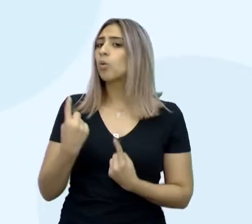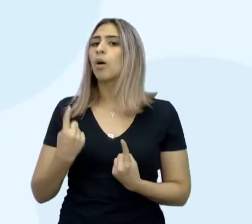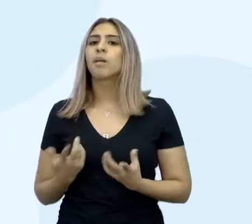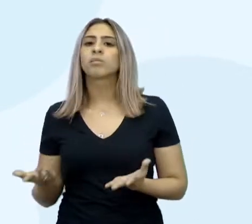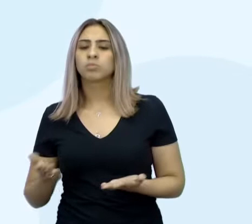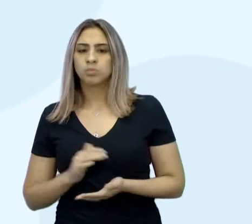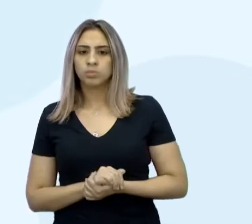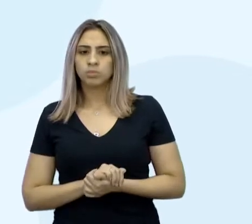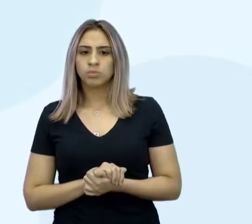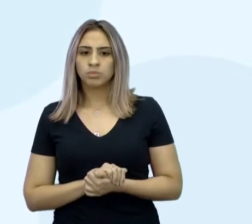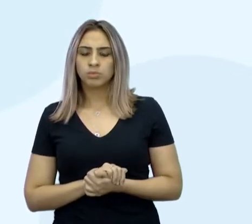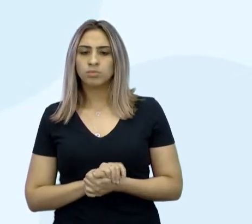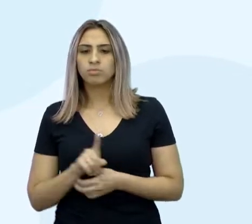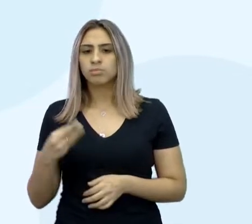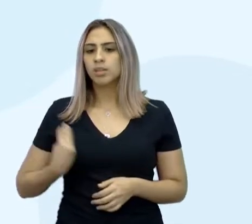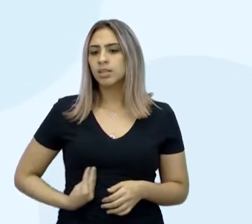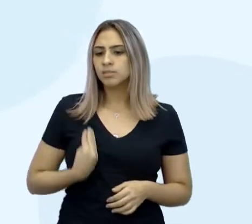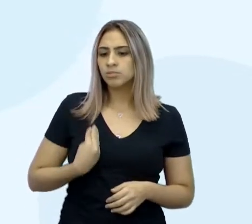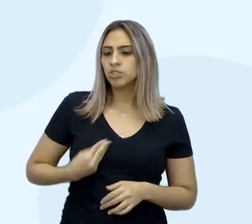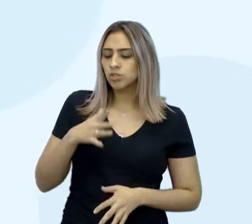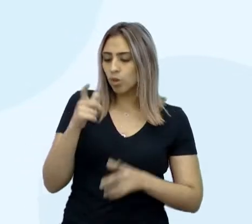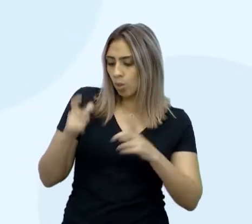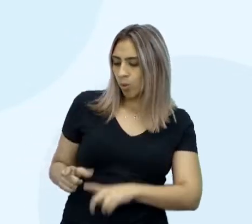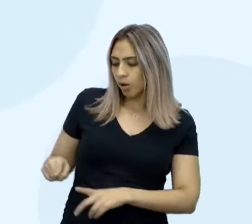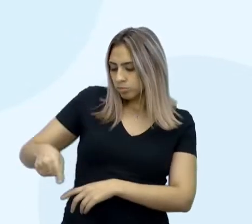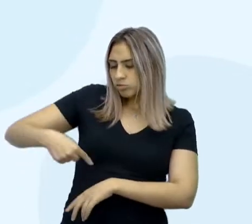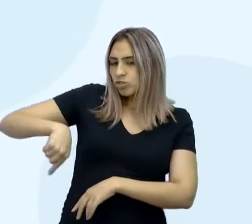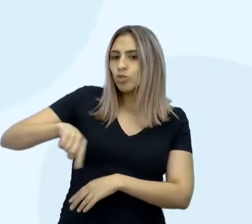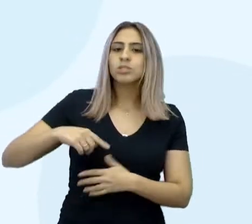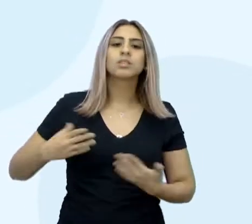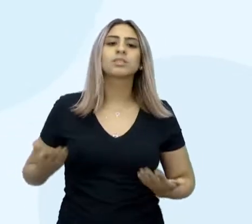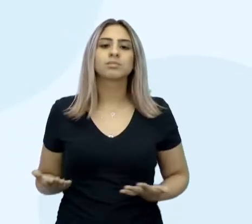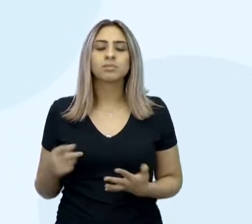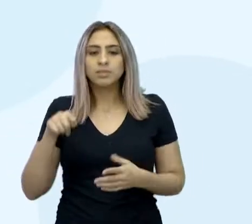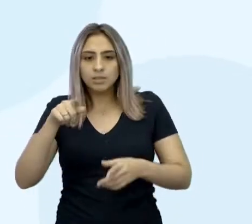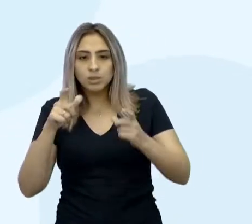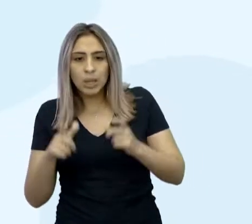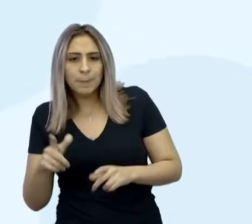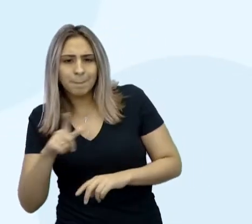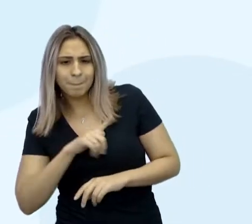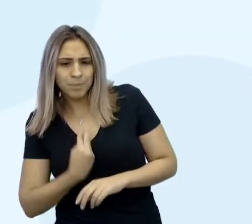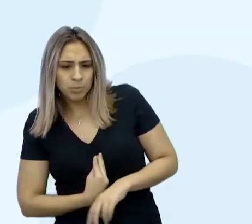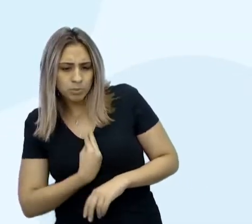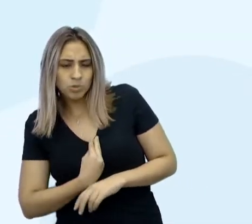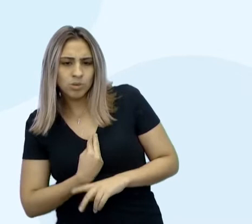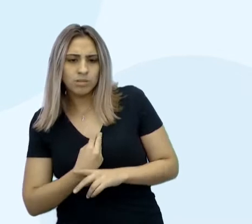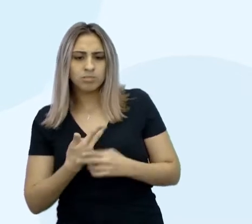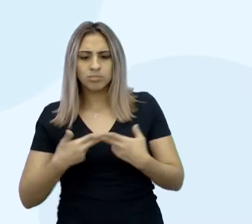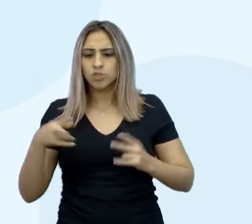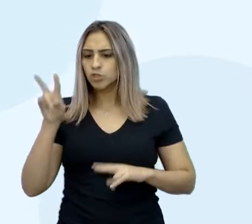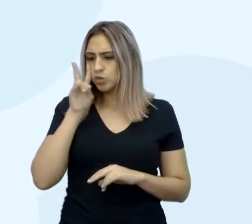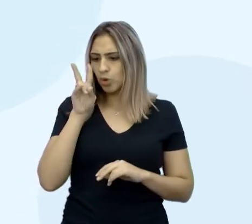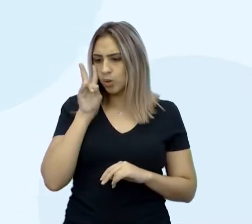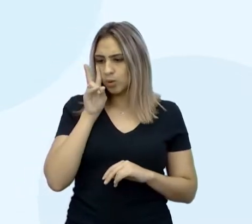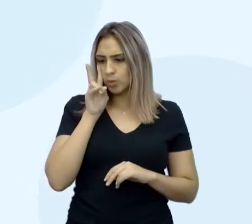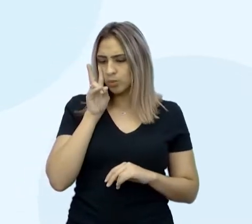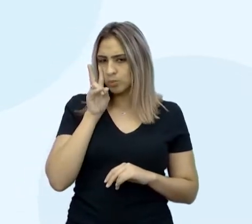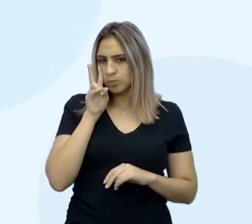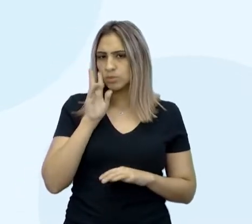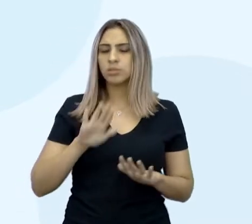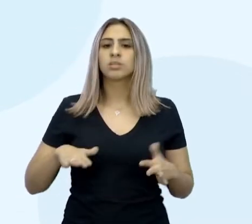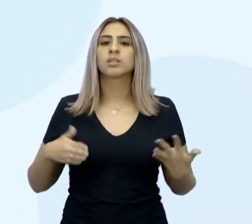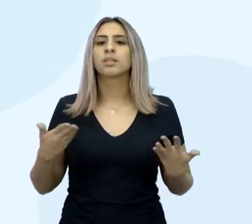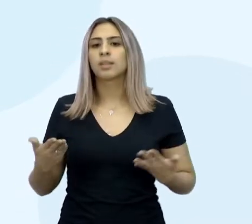aí que existem na região de vocês, tá? Então, essa região possui patrimônios históricos? Aí,